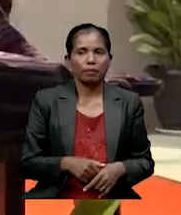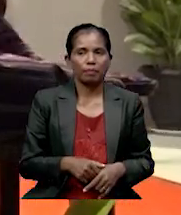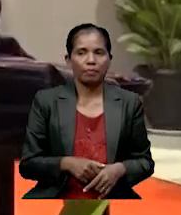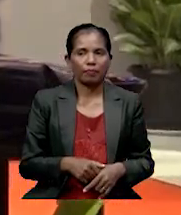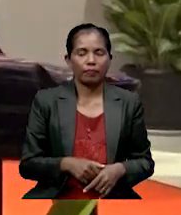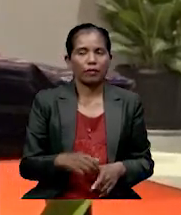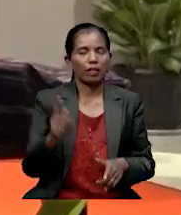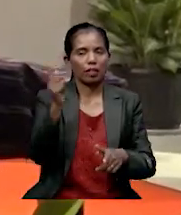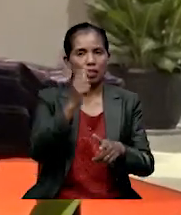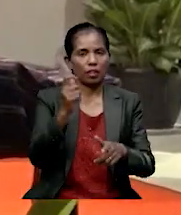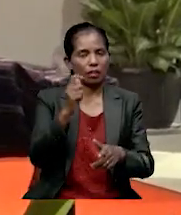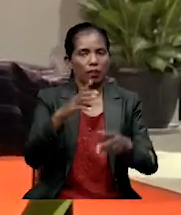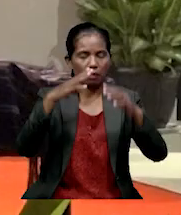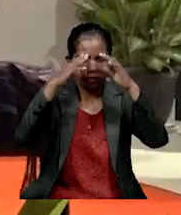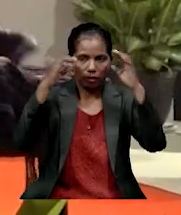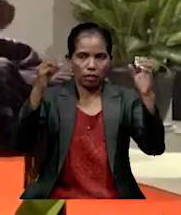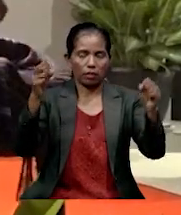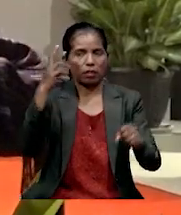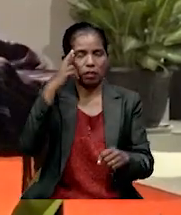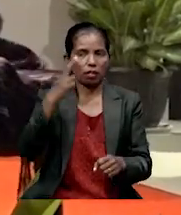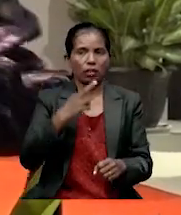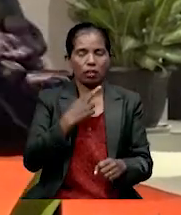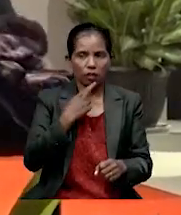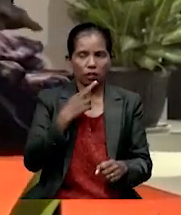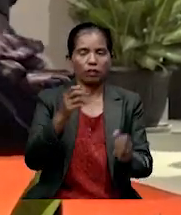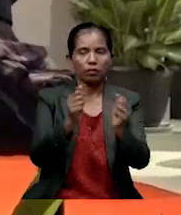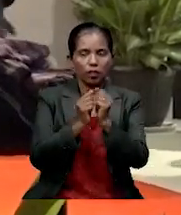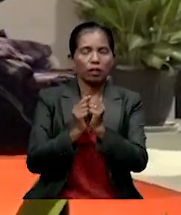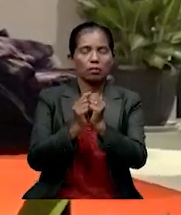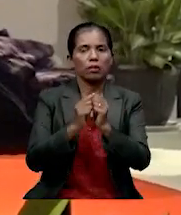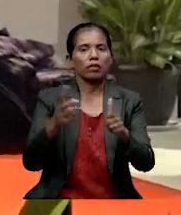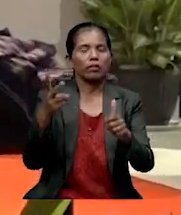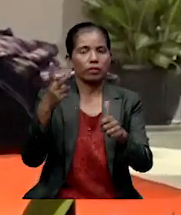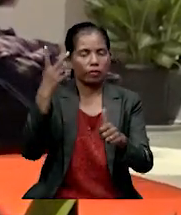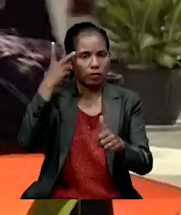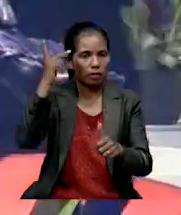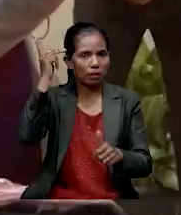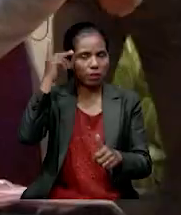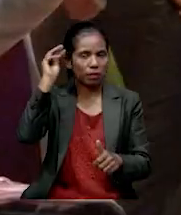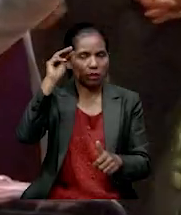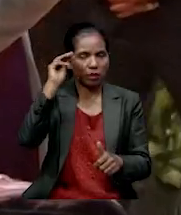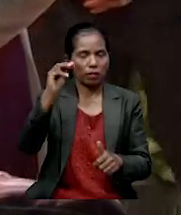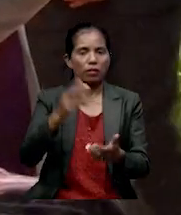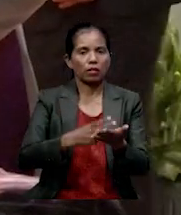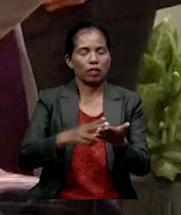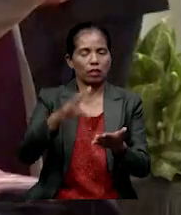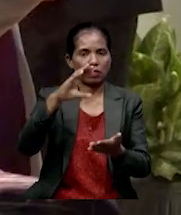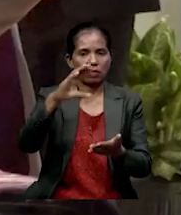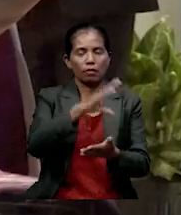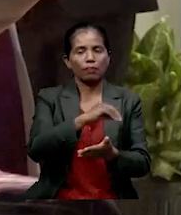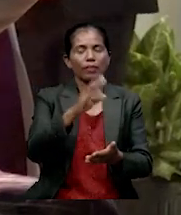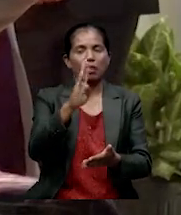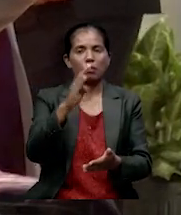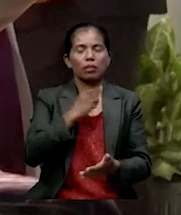E já terça, né, Presidente da República José Ramos Horta, Ramuto com vice-primeiro-ministro Santa Sé, arcebispo Edgar Penha